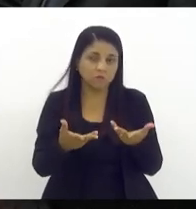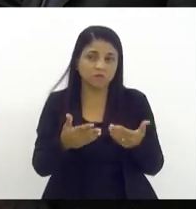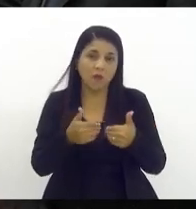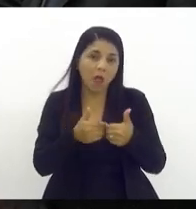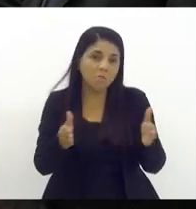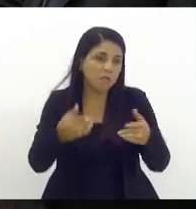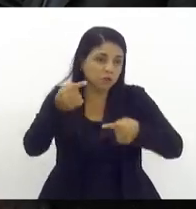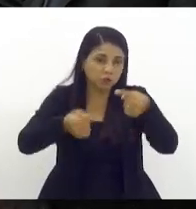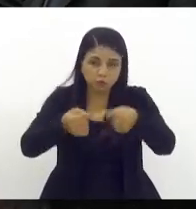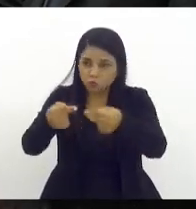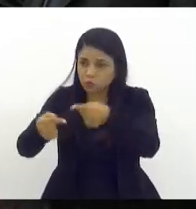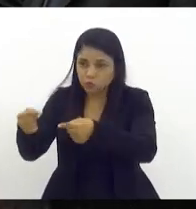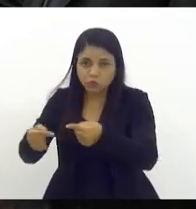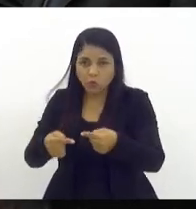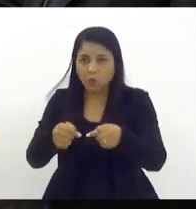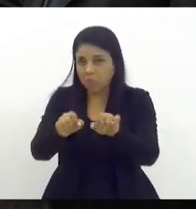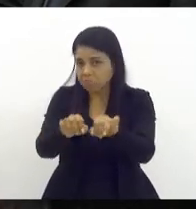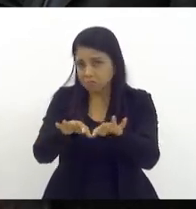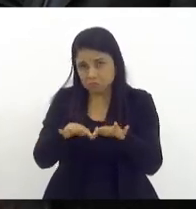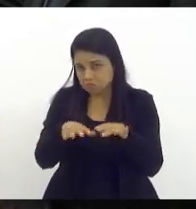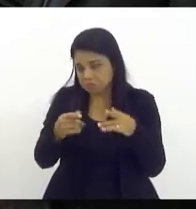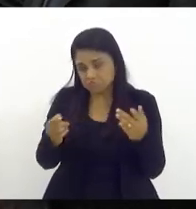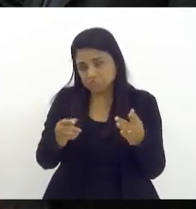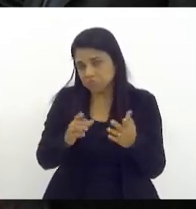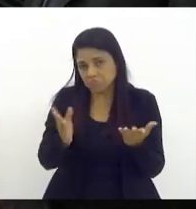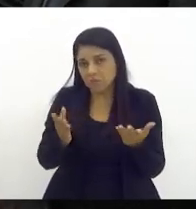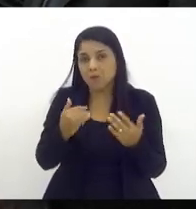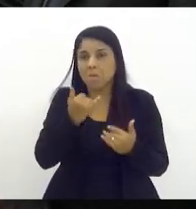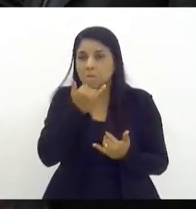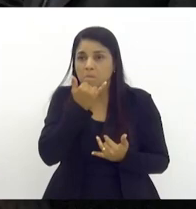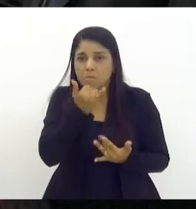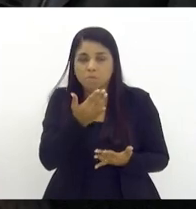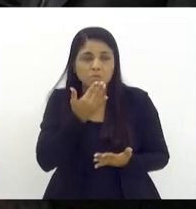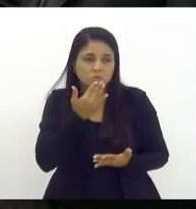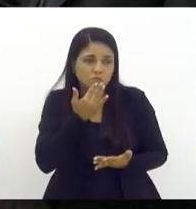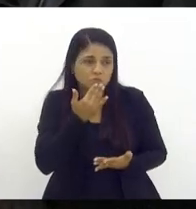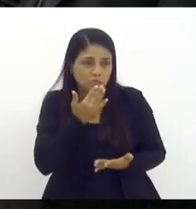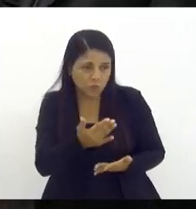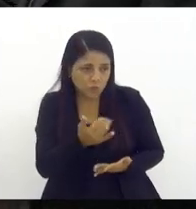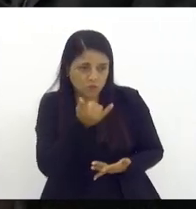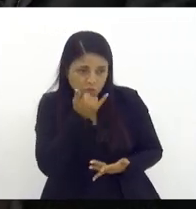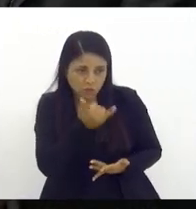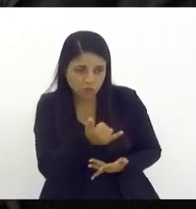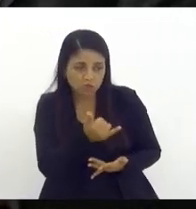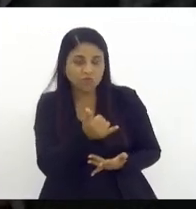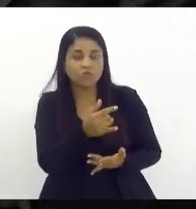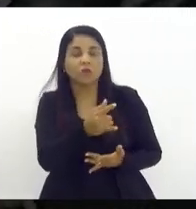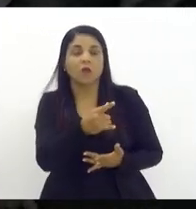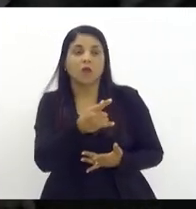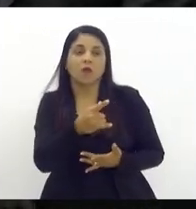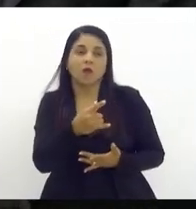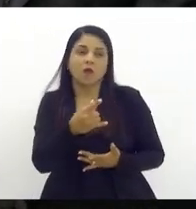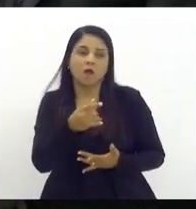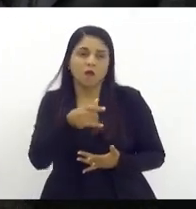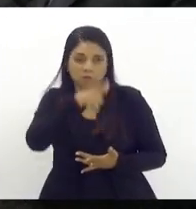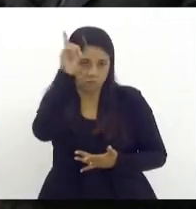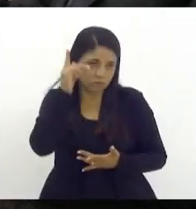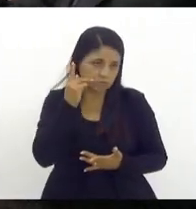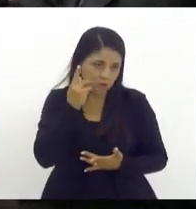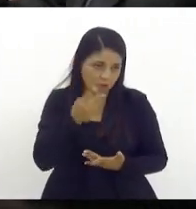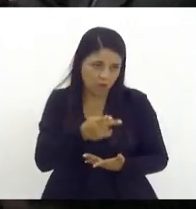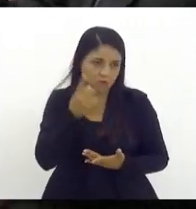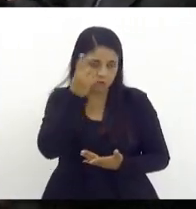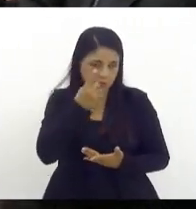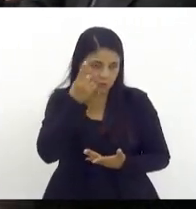aberta uma discussão que é legítima ao plenário. Agora, peço, Excelência, não só escusas e desculpa ao deputado Luiz Paulo pela indelicadeza, não um